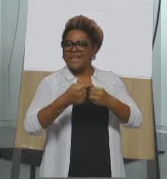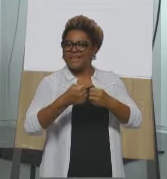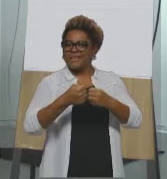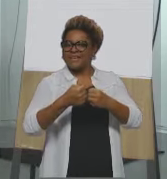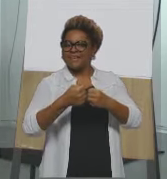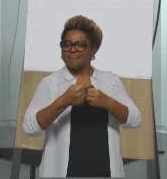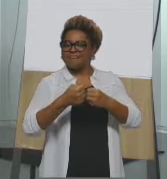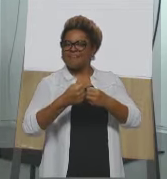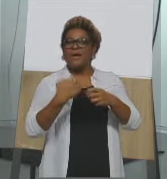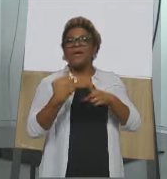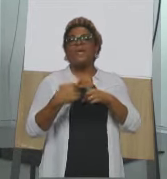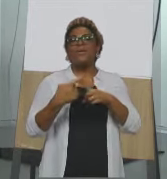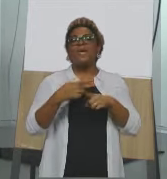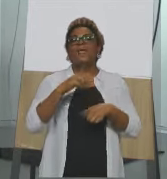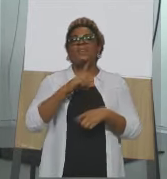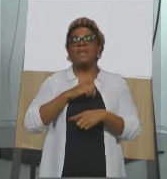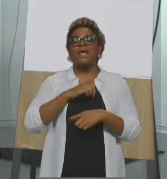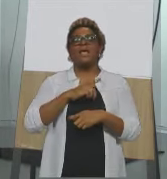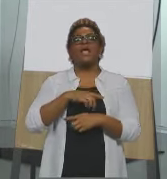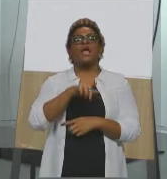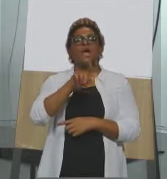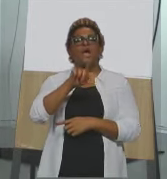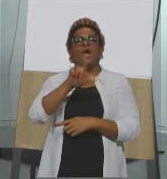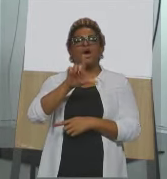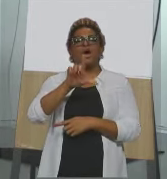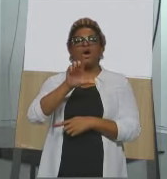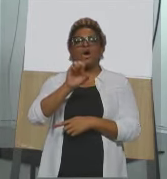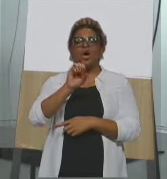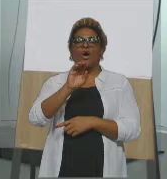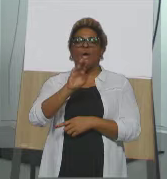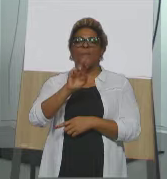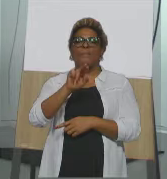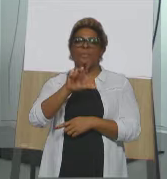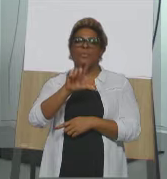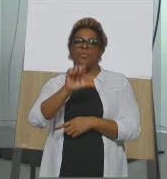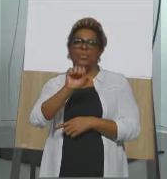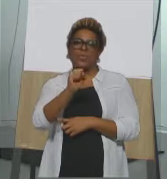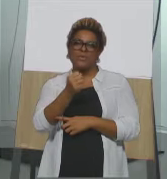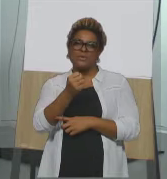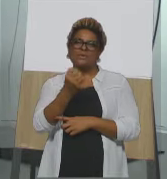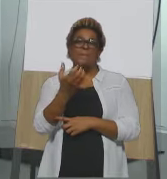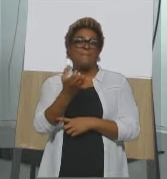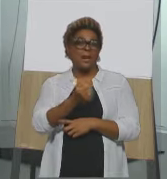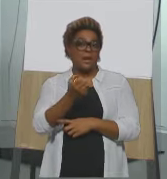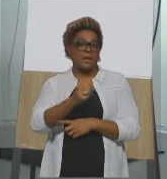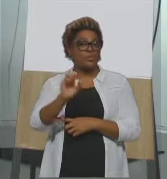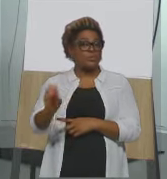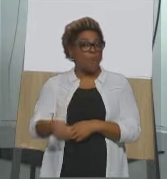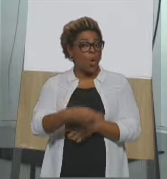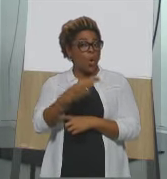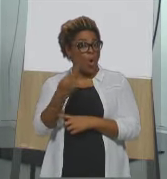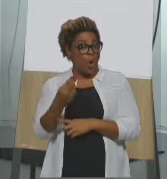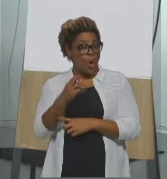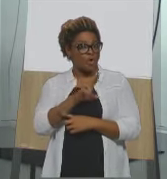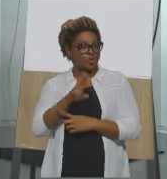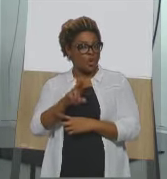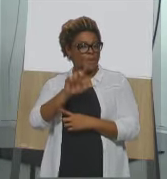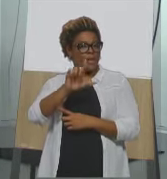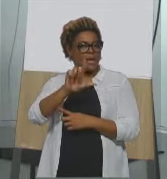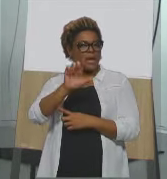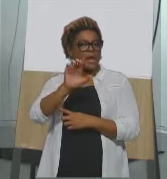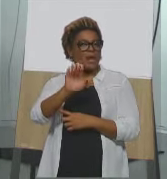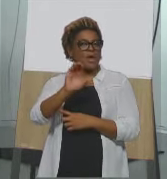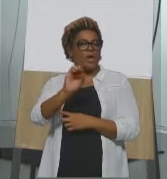glóbulos brancos ou leucócitos. E lembrando que o sistema circular cardiovascular ele é formado por